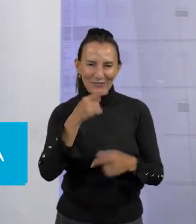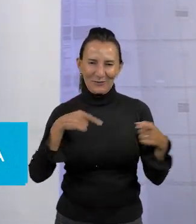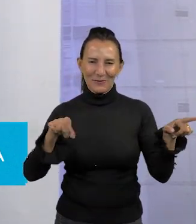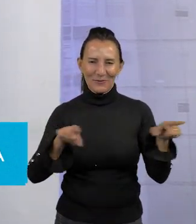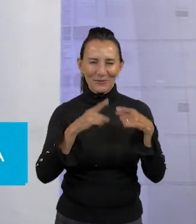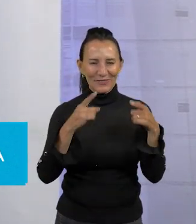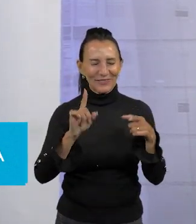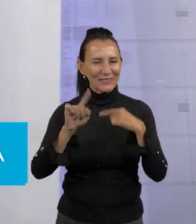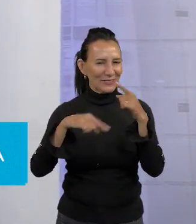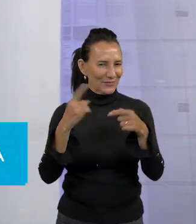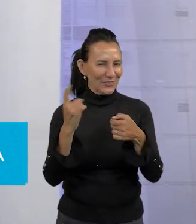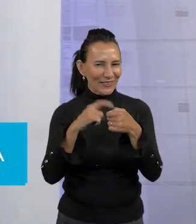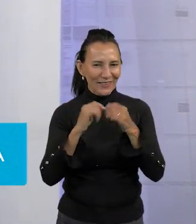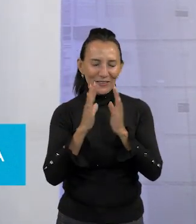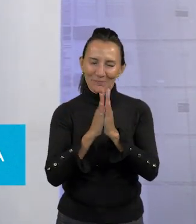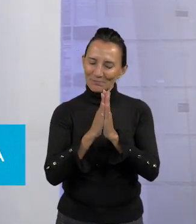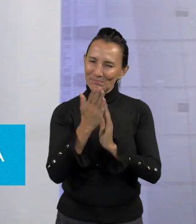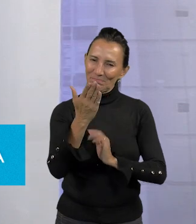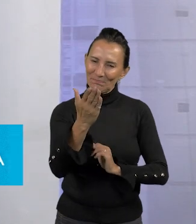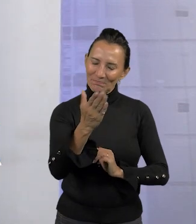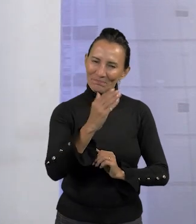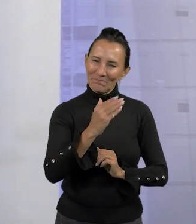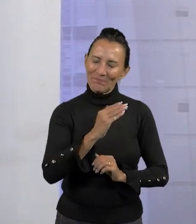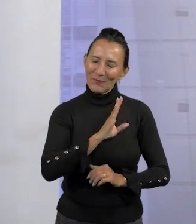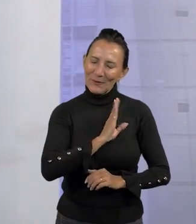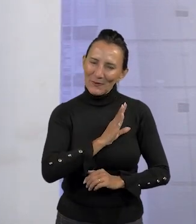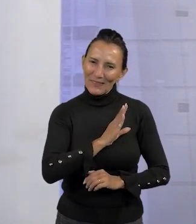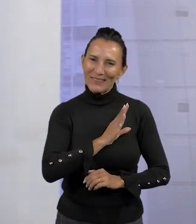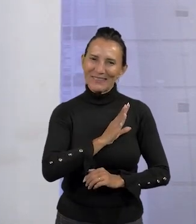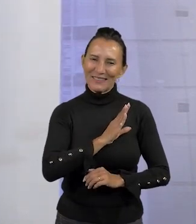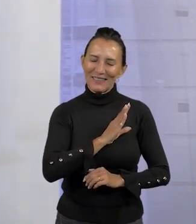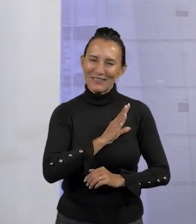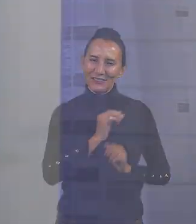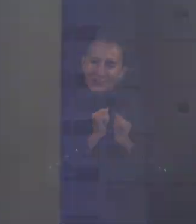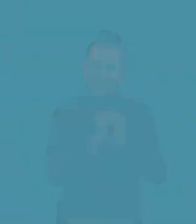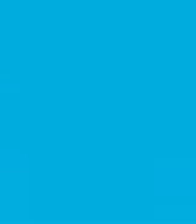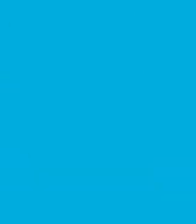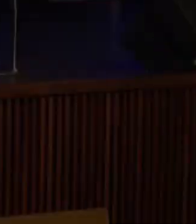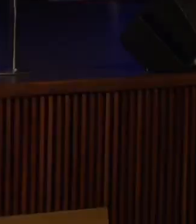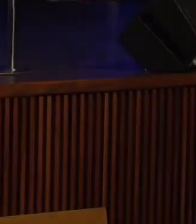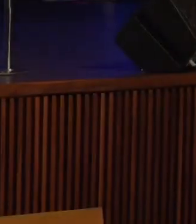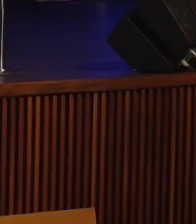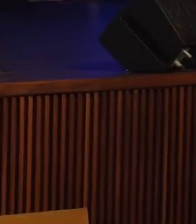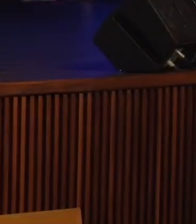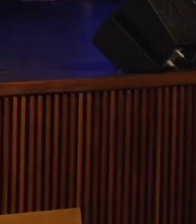e eu quero voltar para orar por você com o Coração em Deus amém